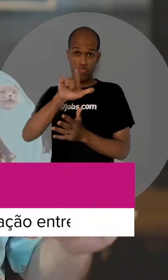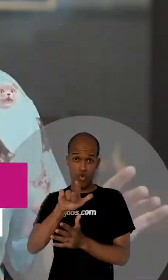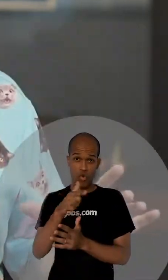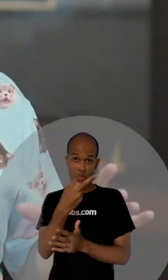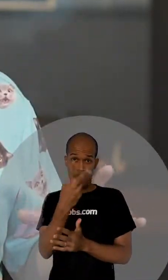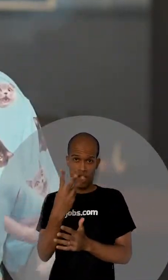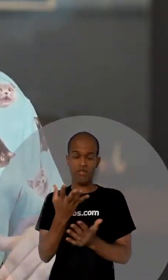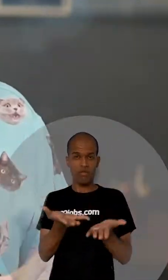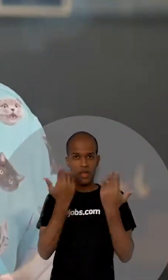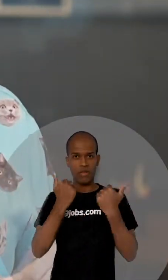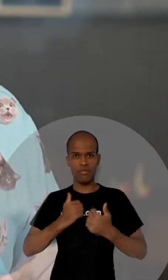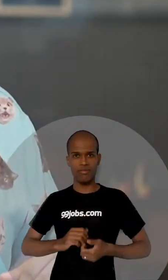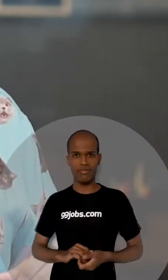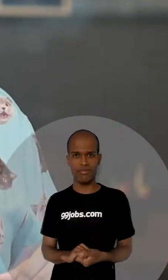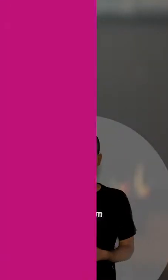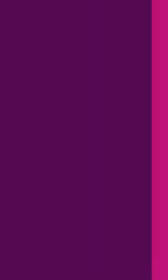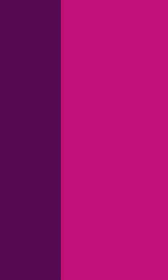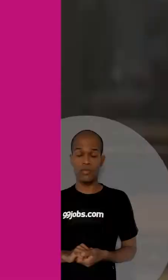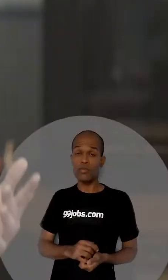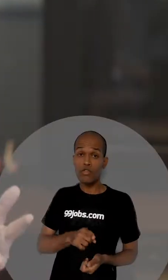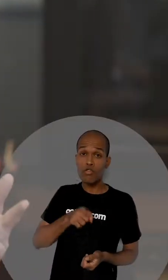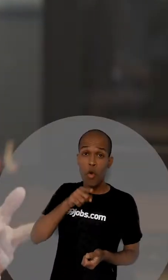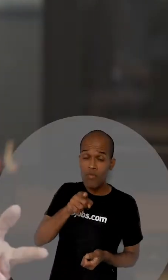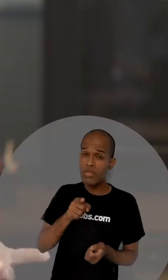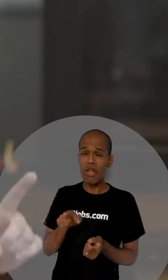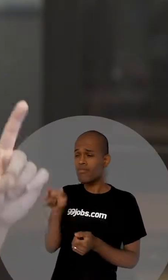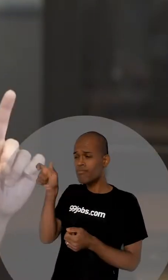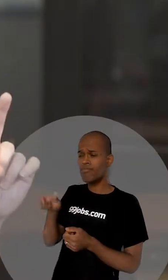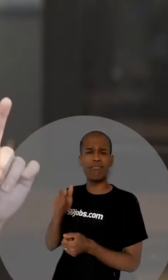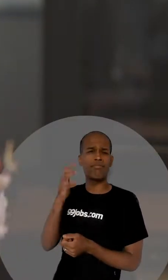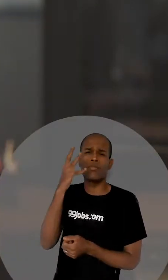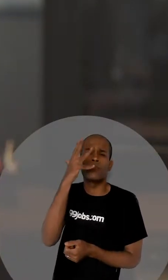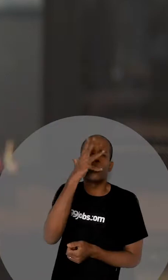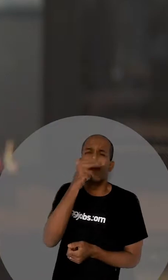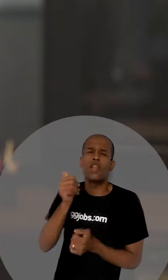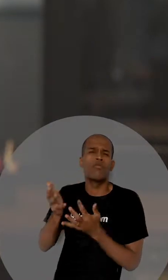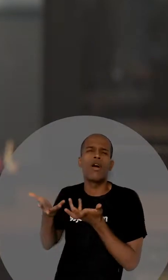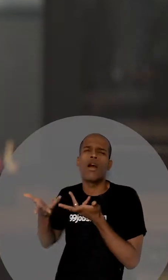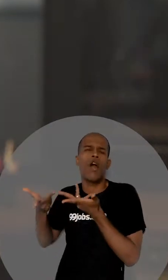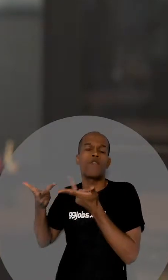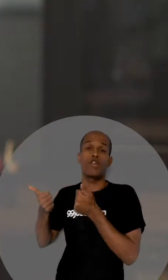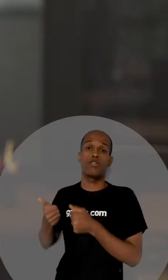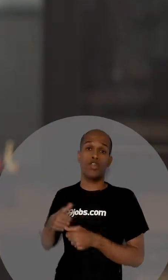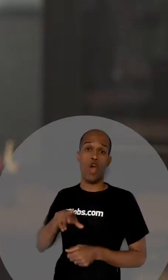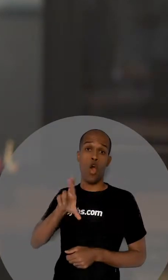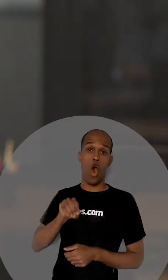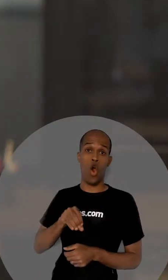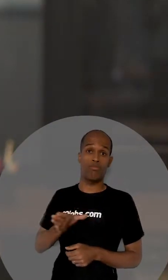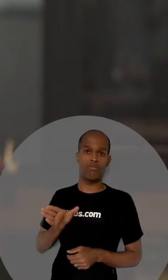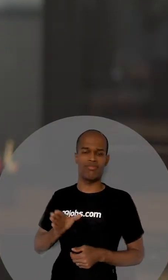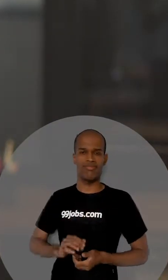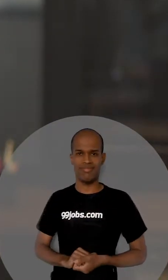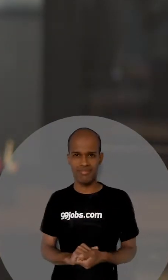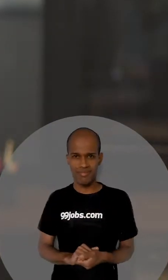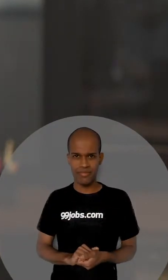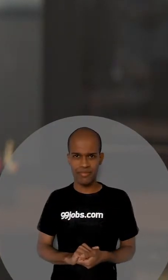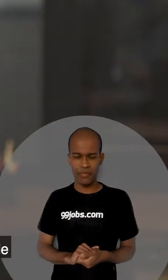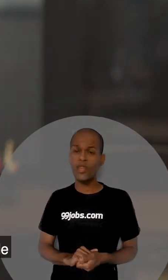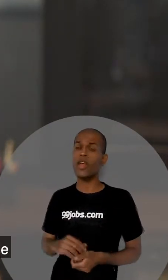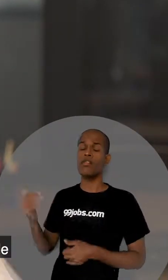22 e julho de 23, só vem. E com vocês, o lindo, o incrível, o nosso maravilhoso